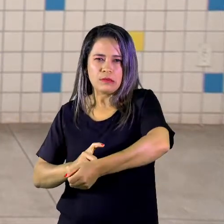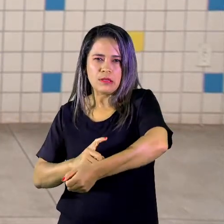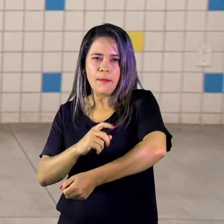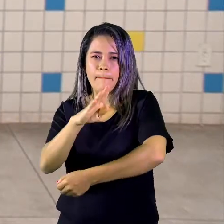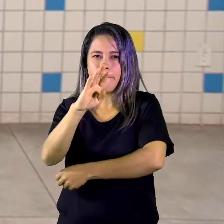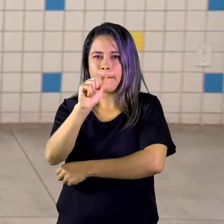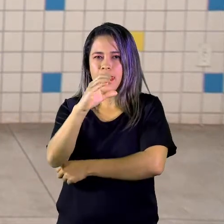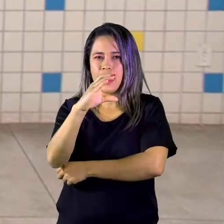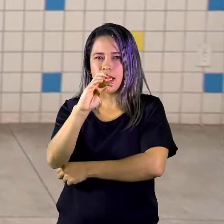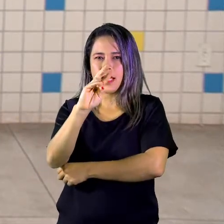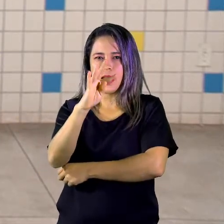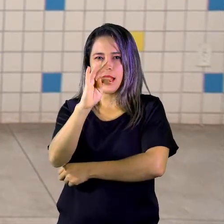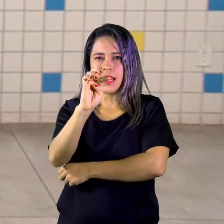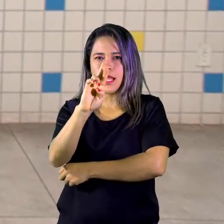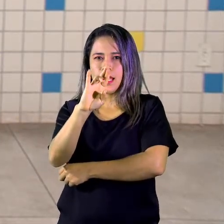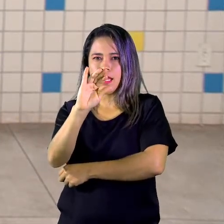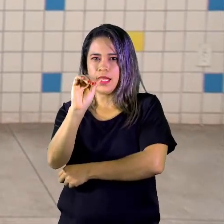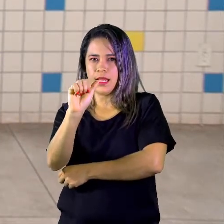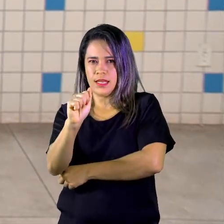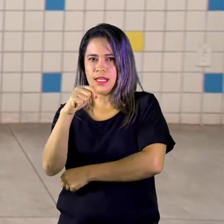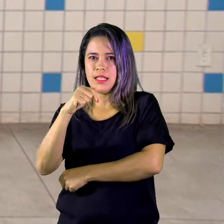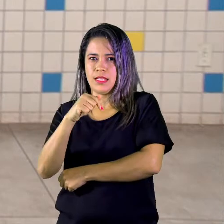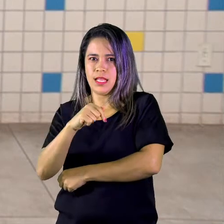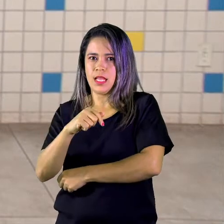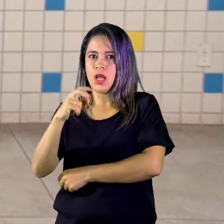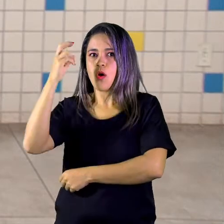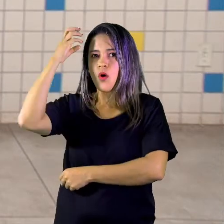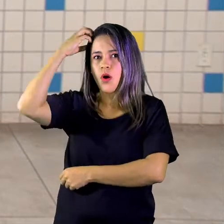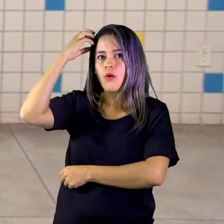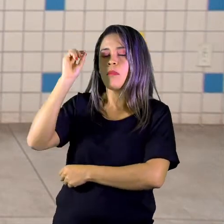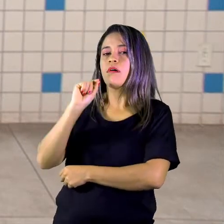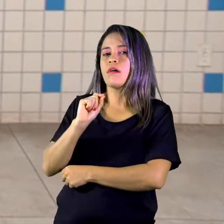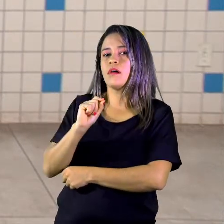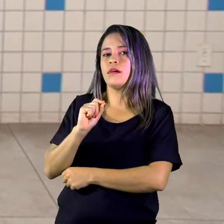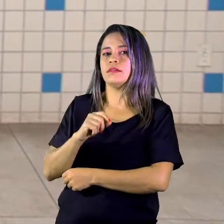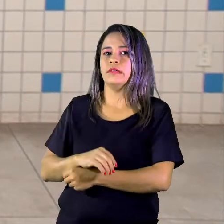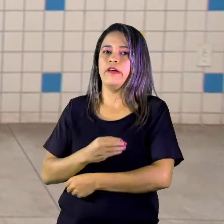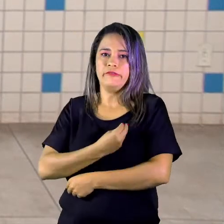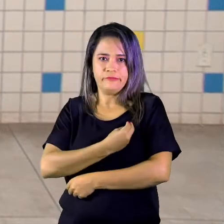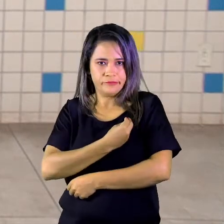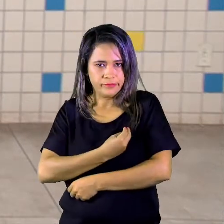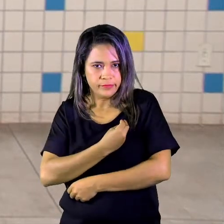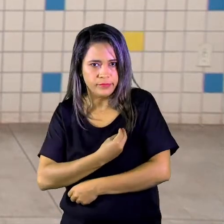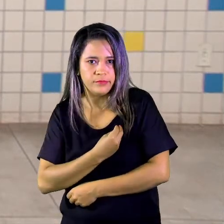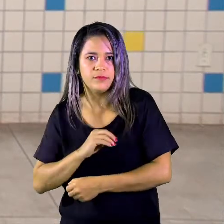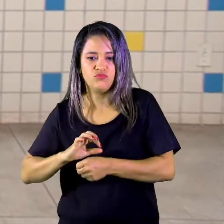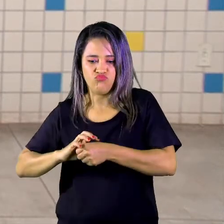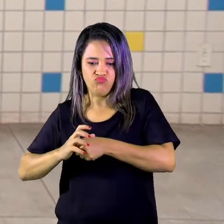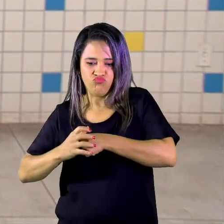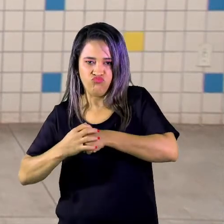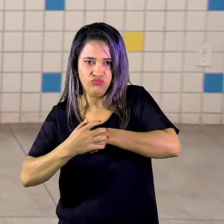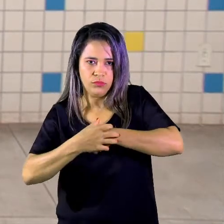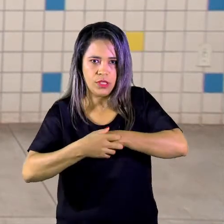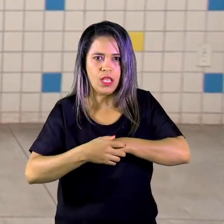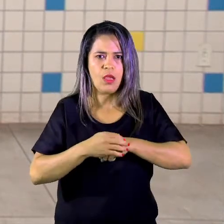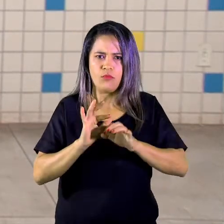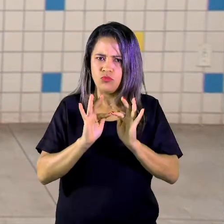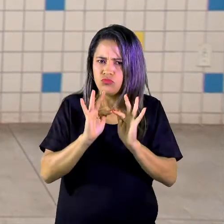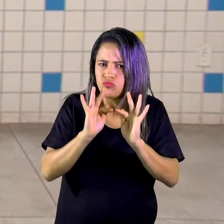bactérias. As bactérias são seres vivos unicelulares, que têm uma estrutura muito